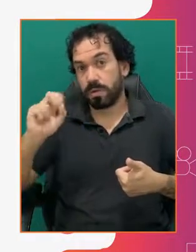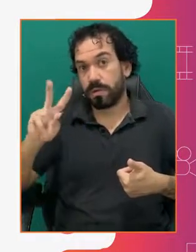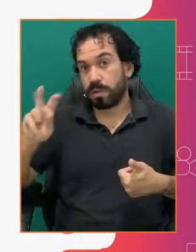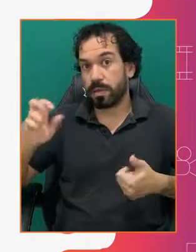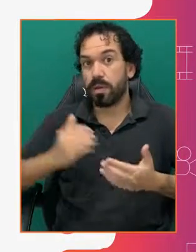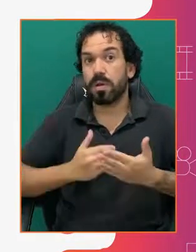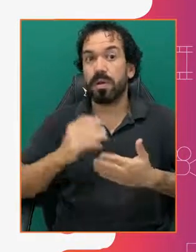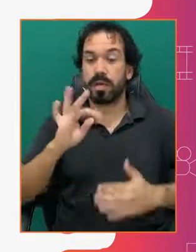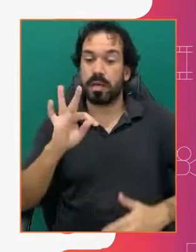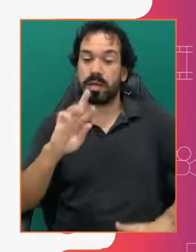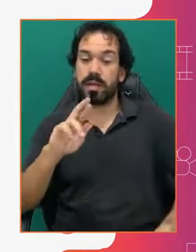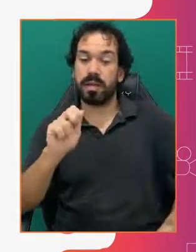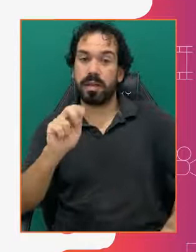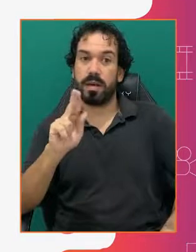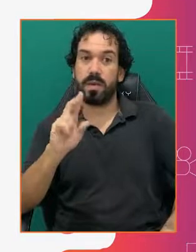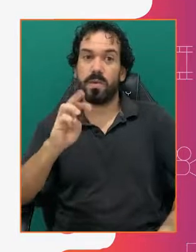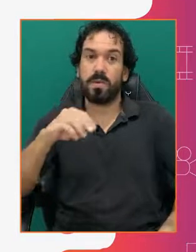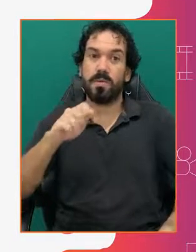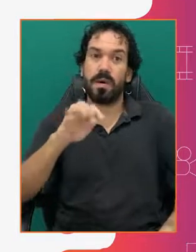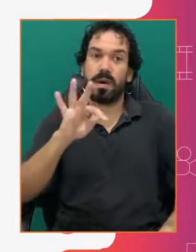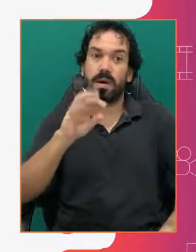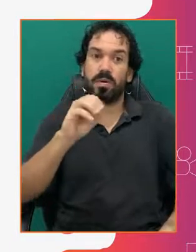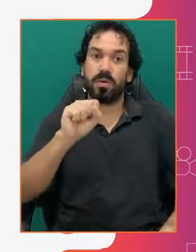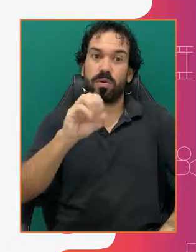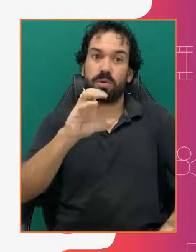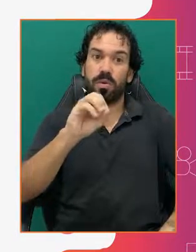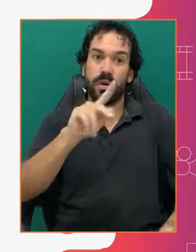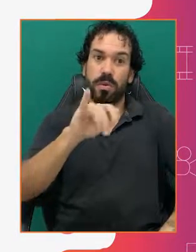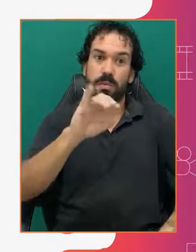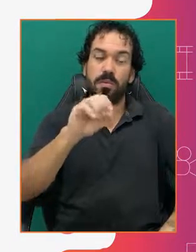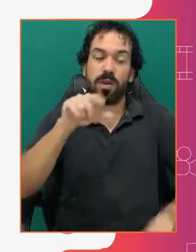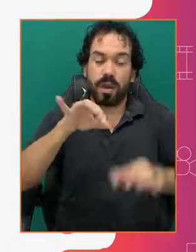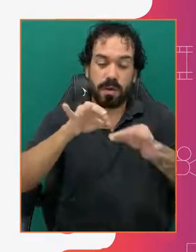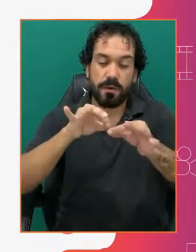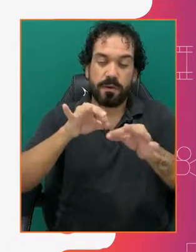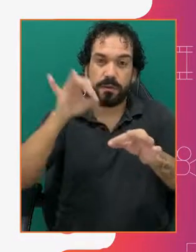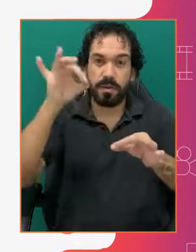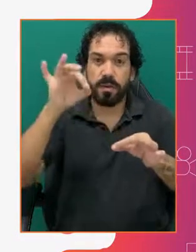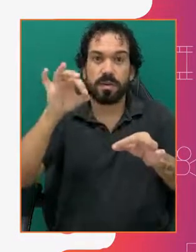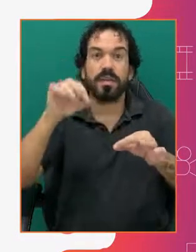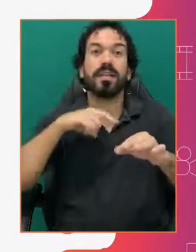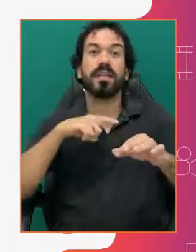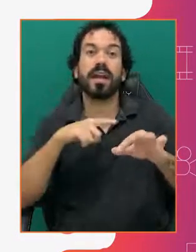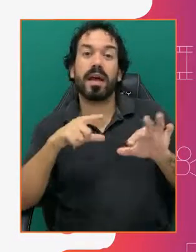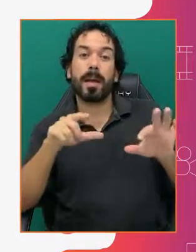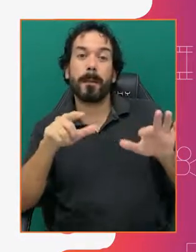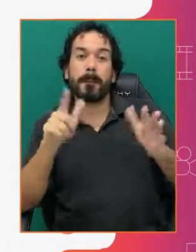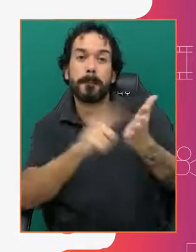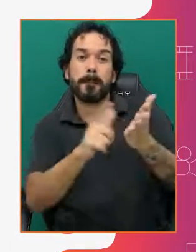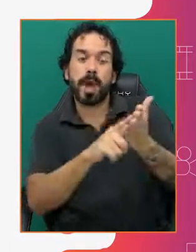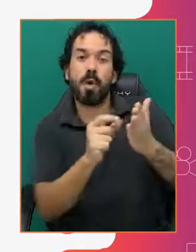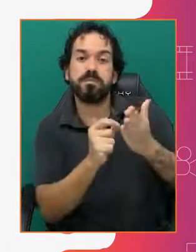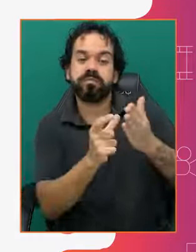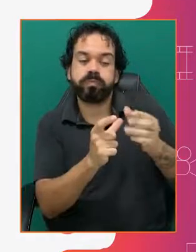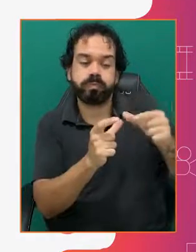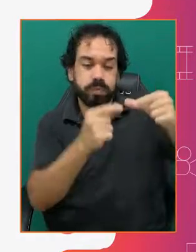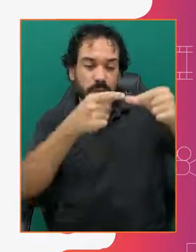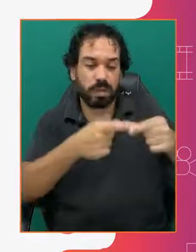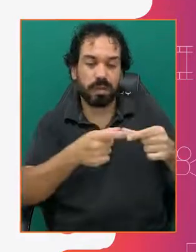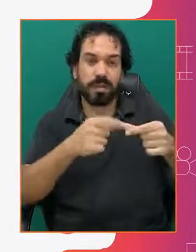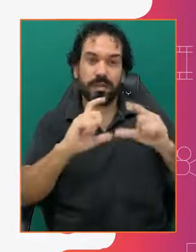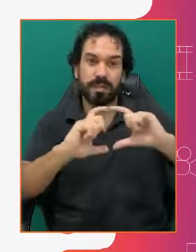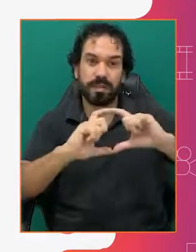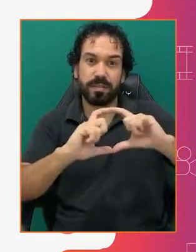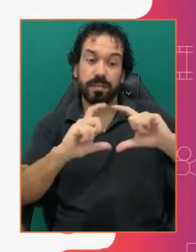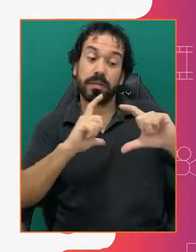surgiu o taumatroscópio, que é basicamente um cordão com um disco de papelão no meio. E esse disco